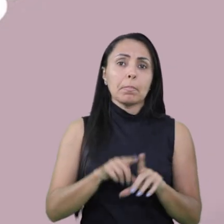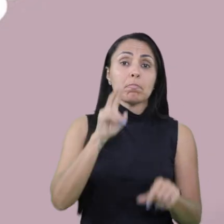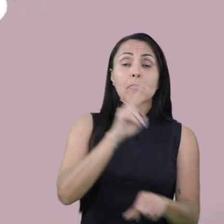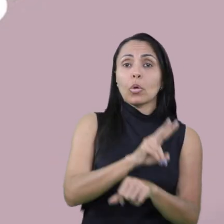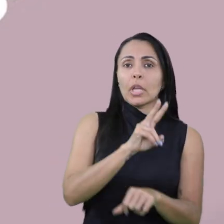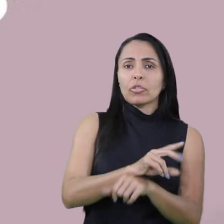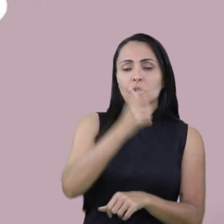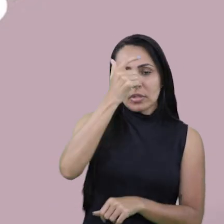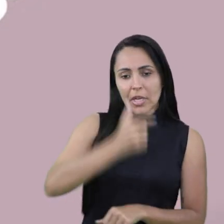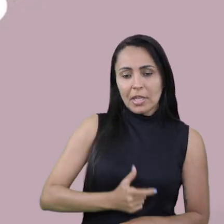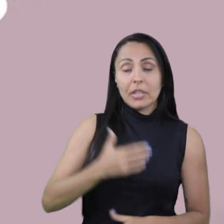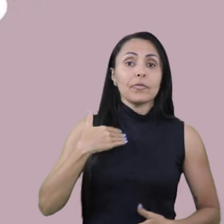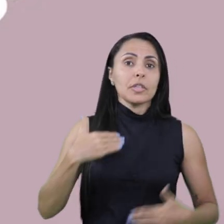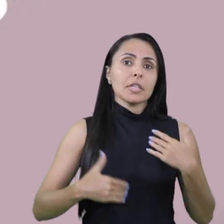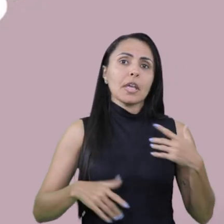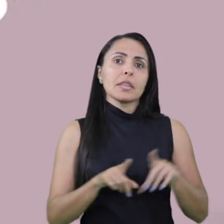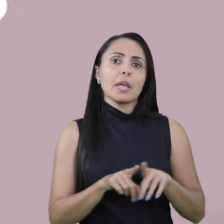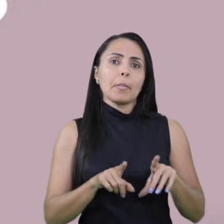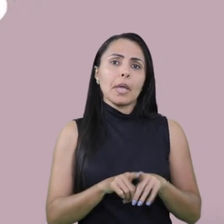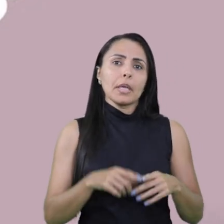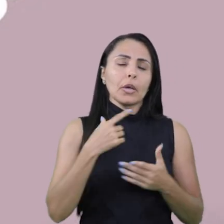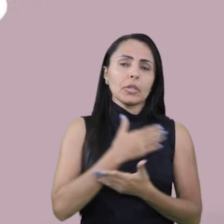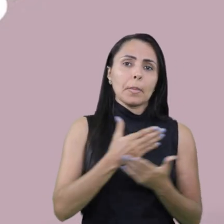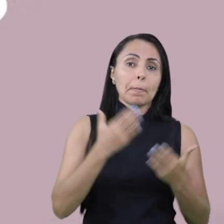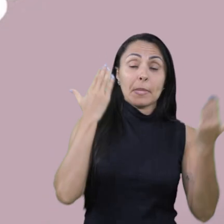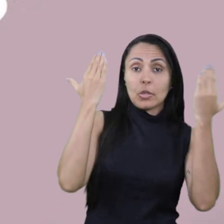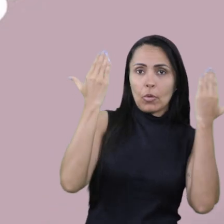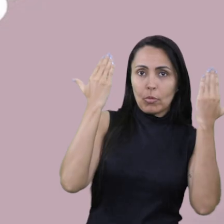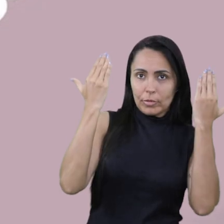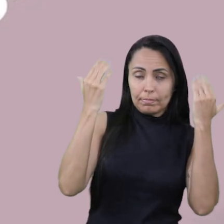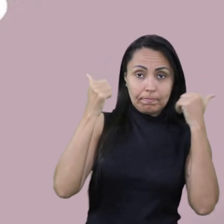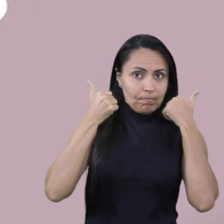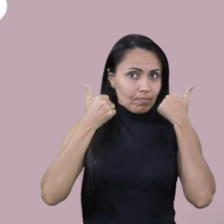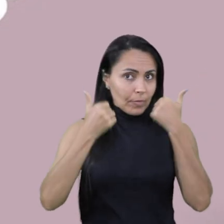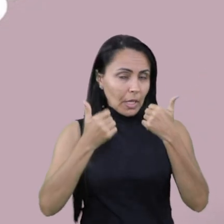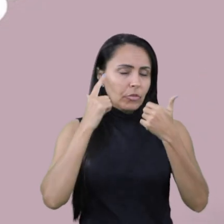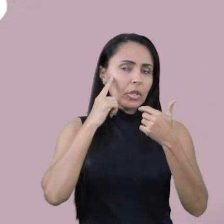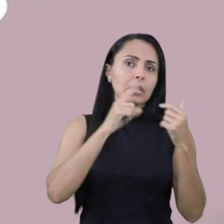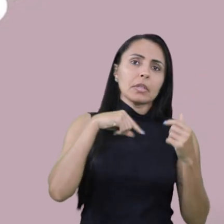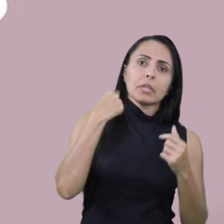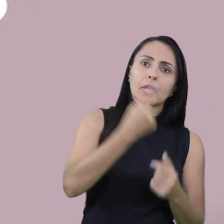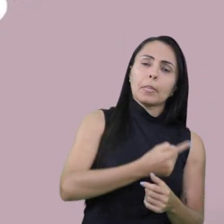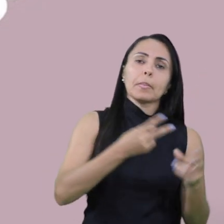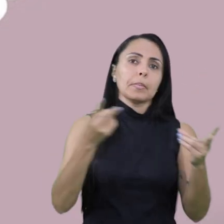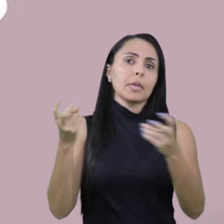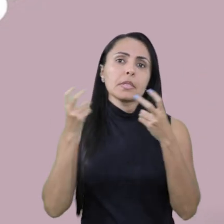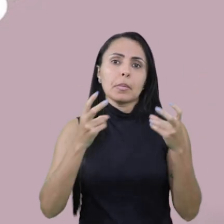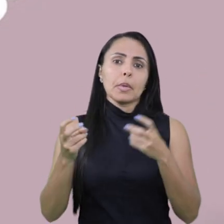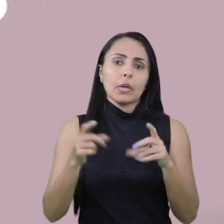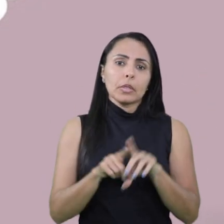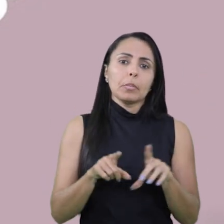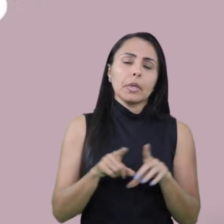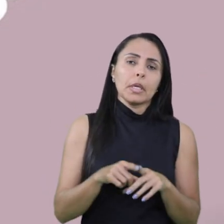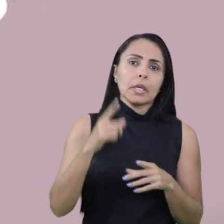nossa integridade física e também a nossa integridade psicológica, tá certo? A gente também percebeu que através dessa